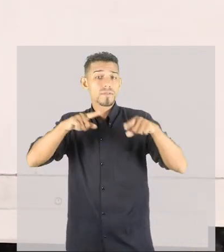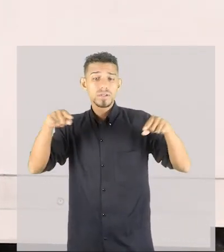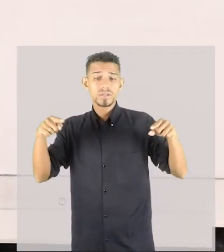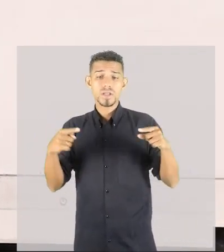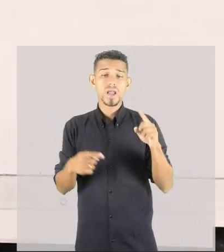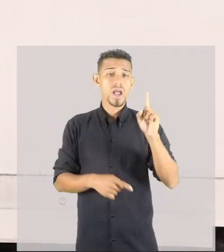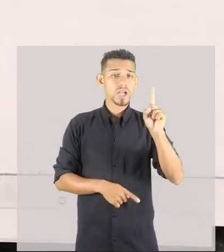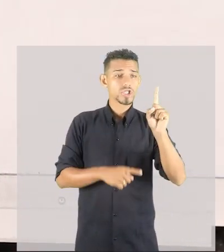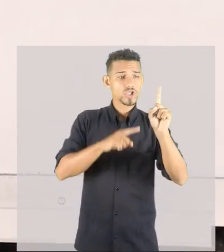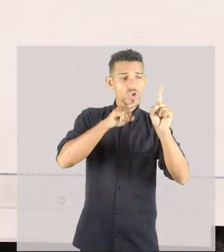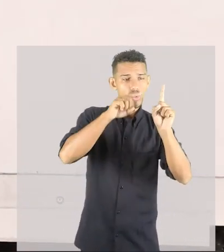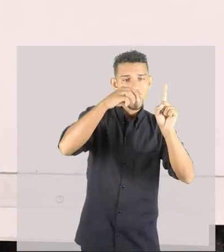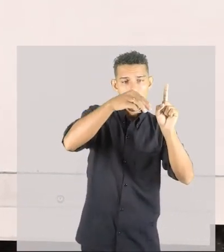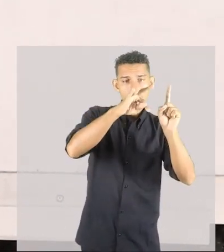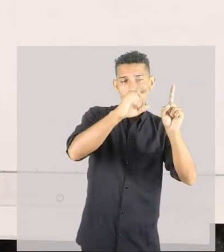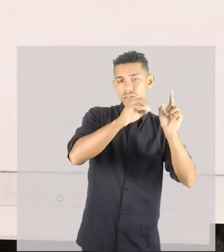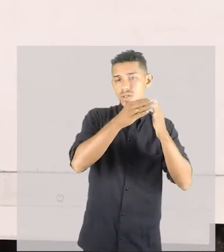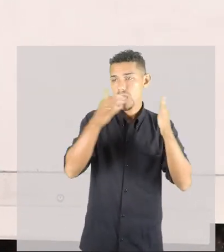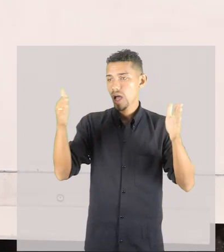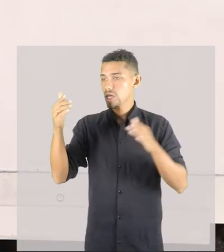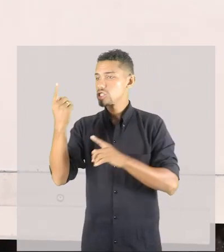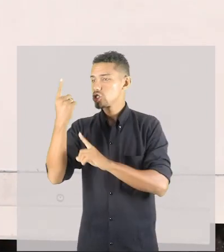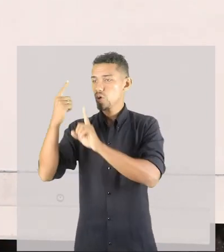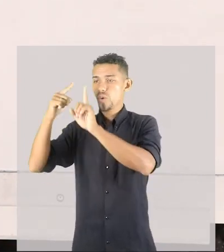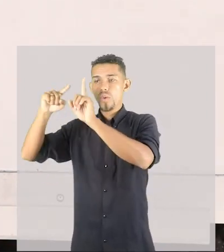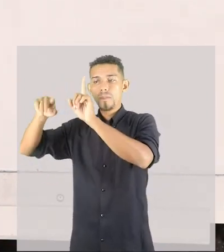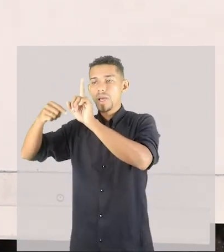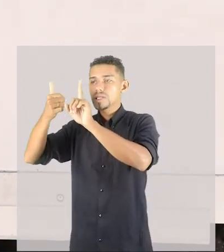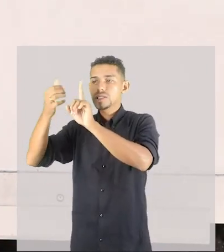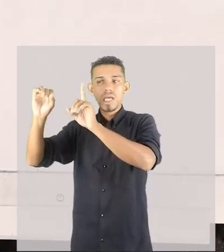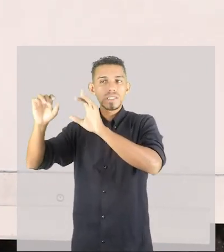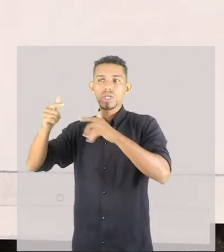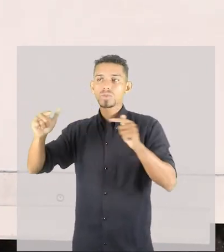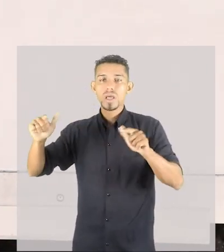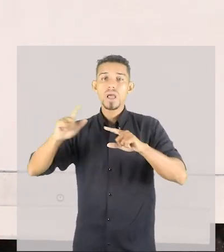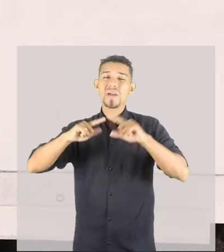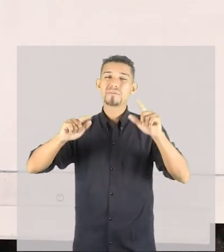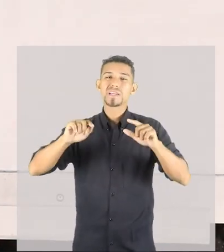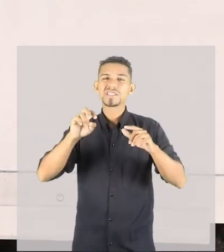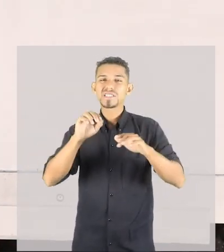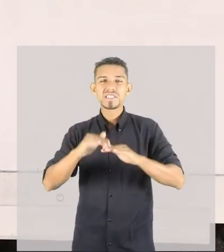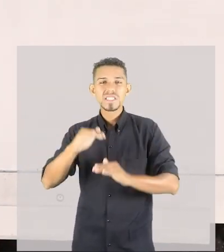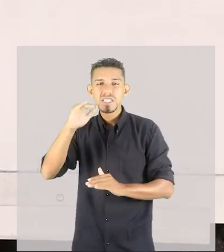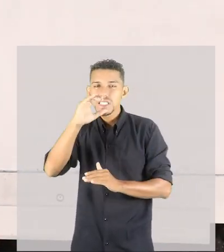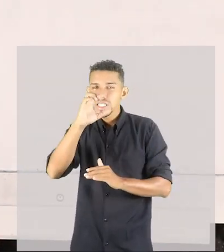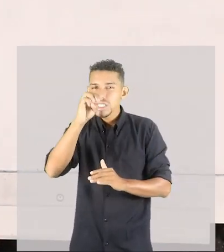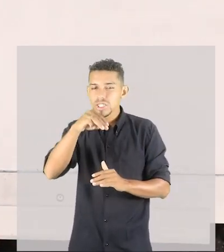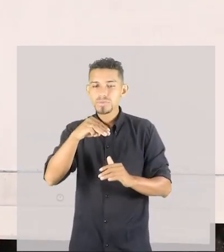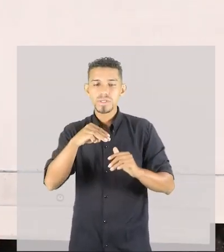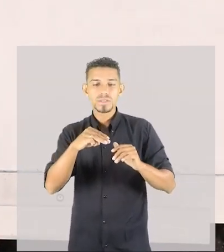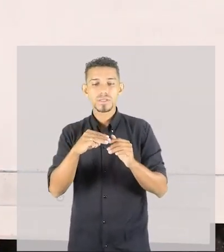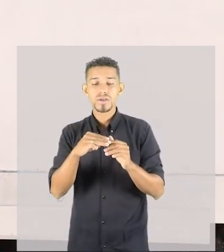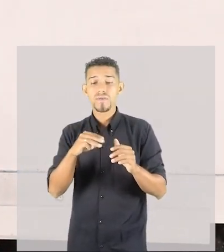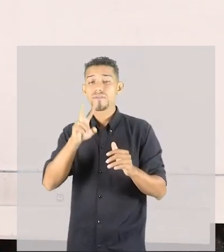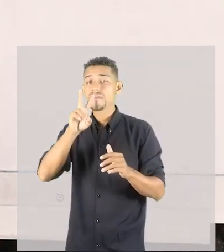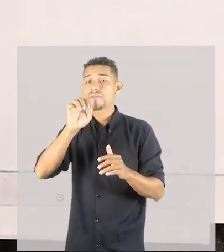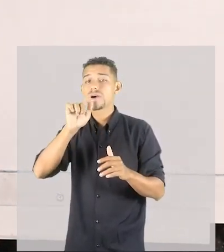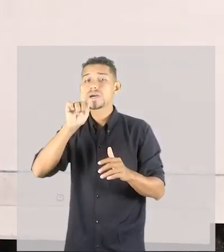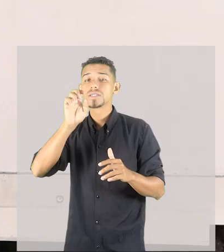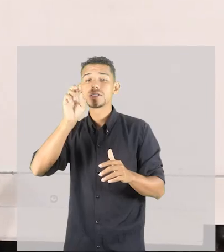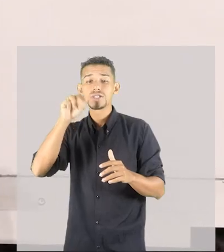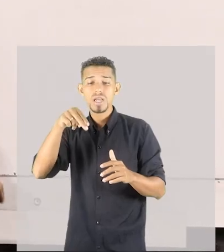metro a 1,60 m. Aqui a gente está falando do comprimento de vagens, que vão de 5 centímetros a 13 centímetros, tá?